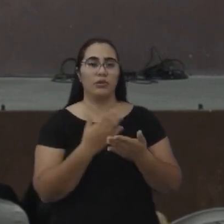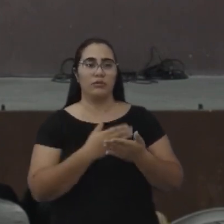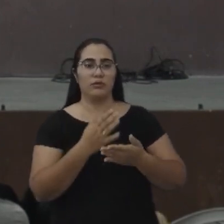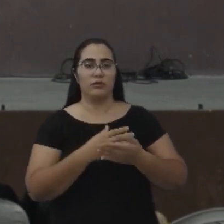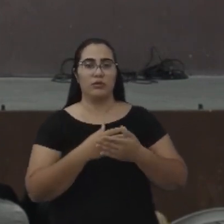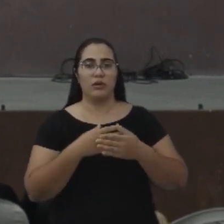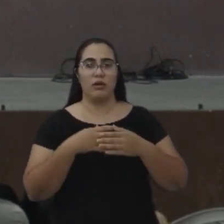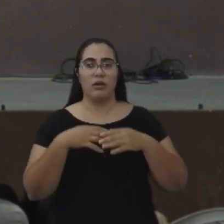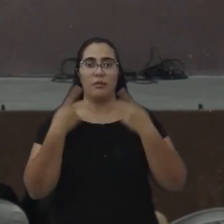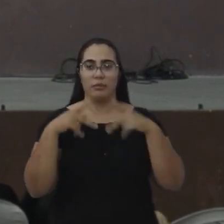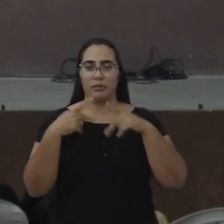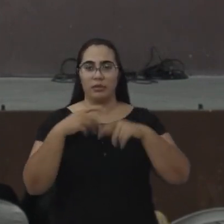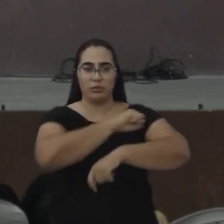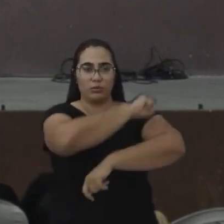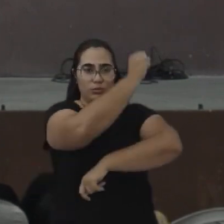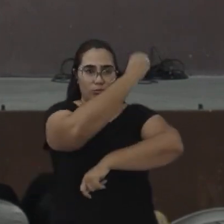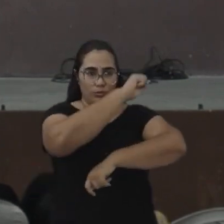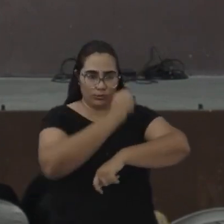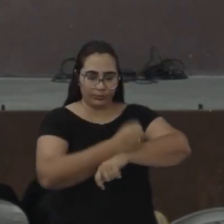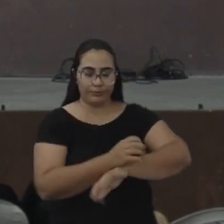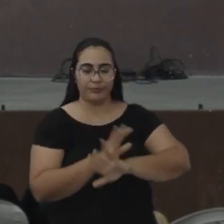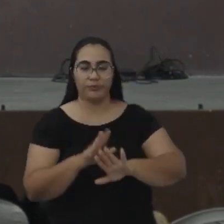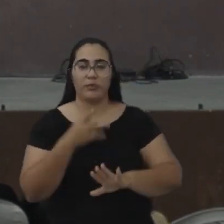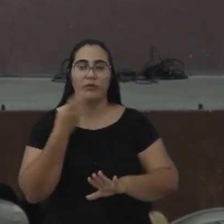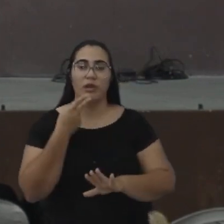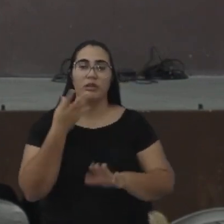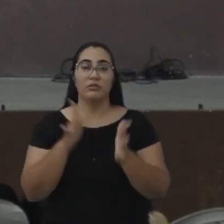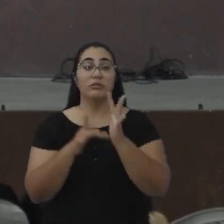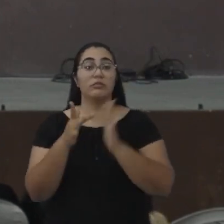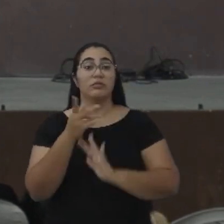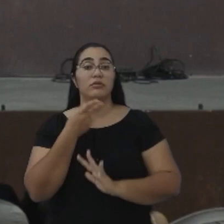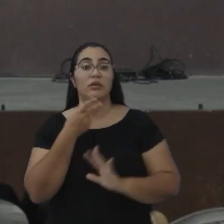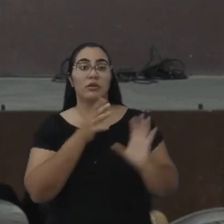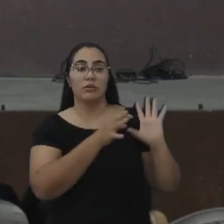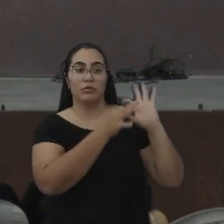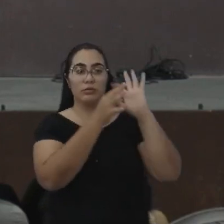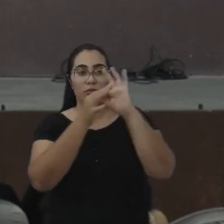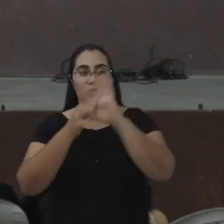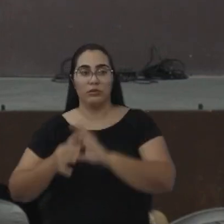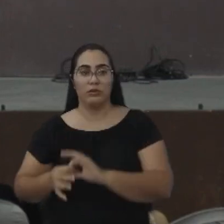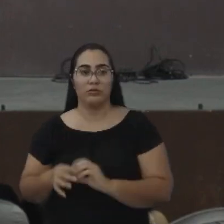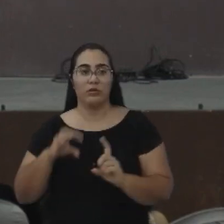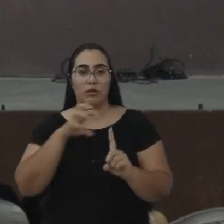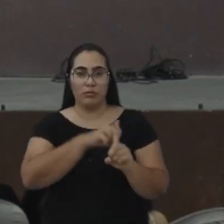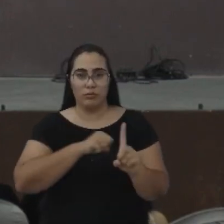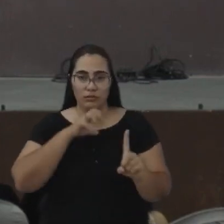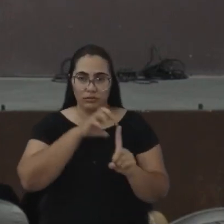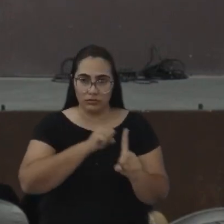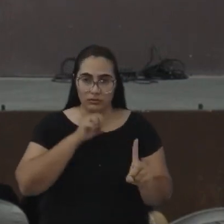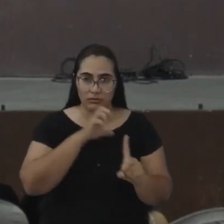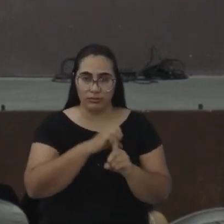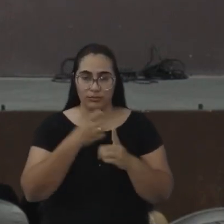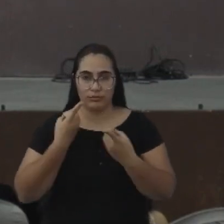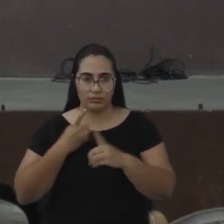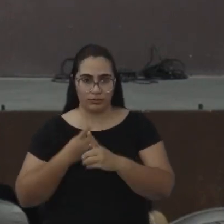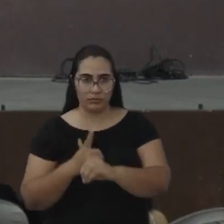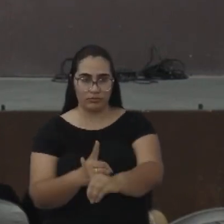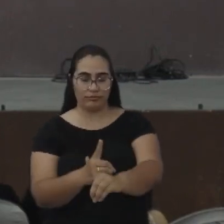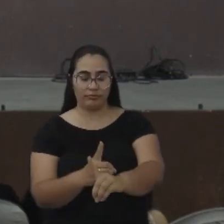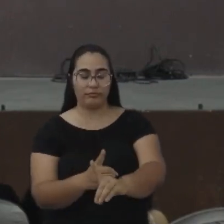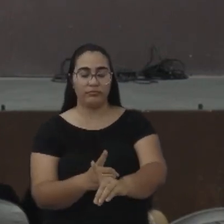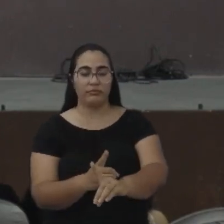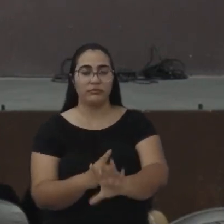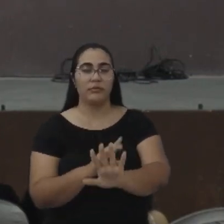comentário do Sermão do Monte. Ele diz assim, Jesus está falando no contexto da perseguição que seus discípulos sofrem.